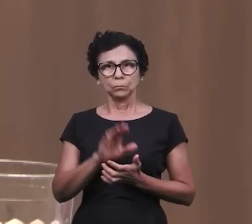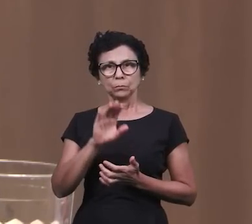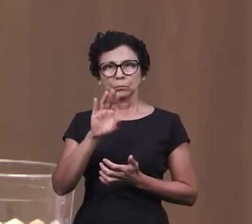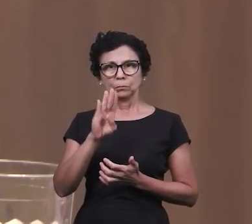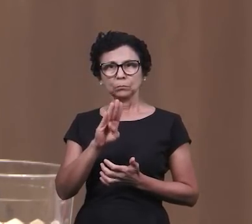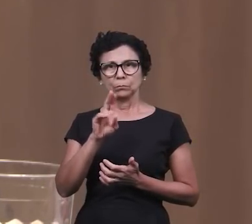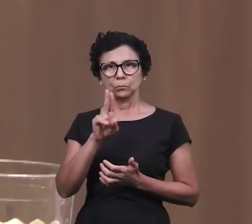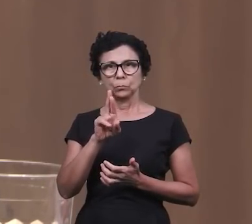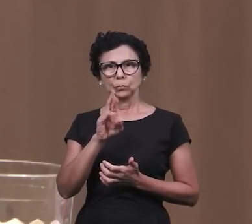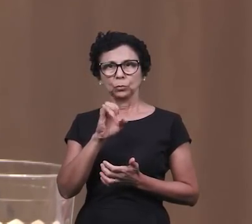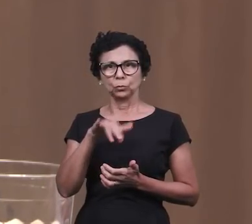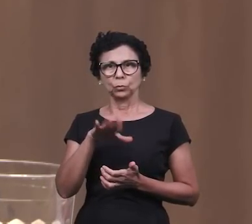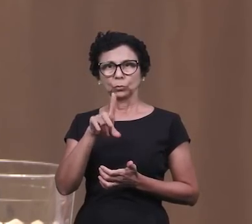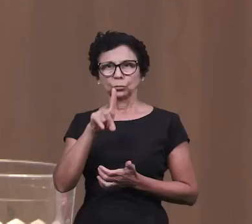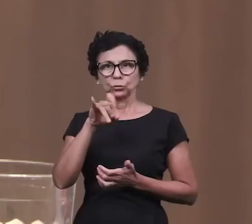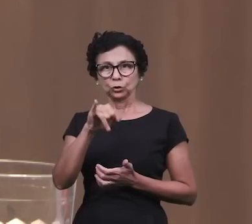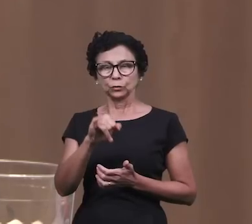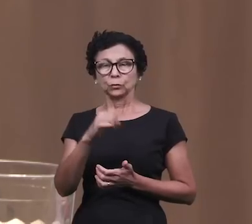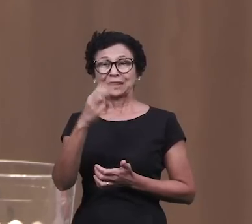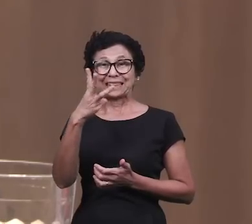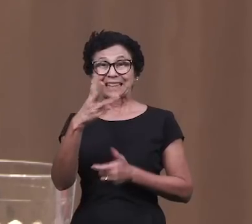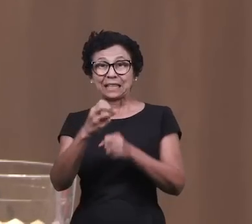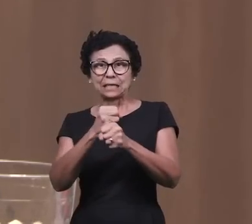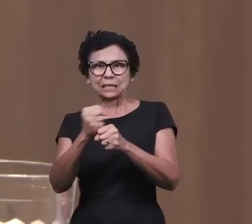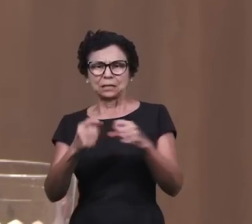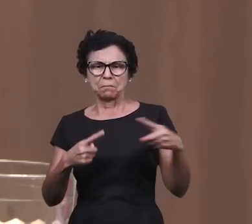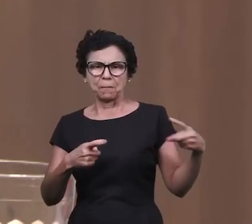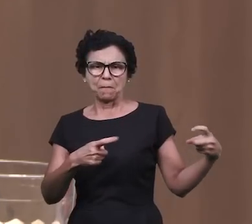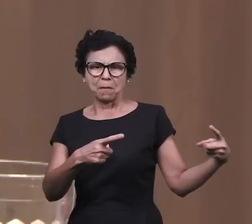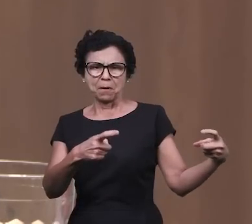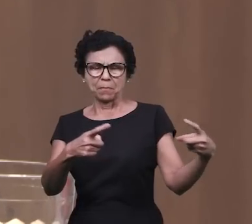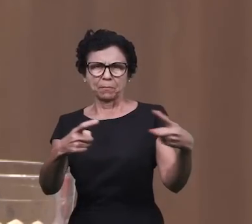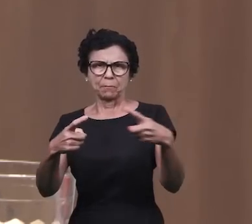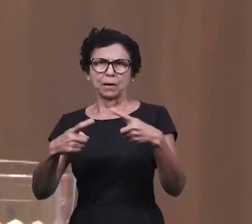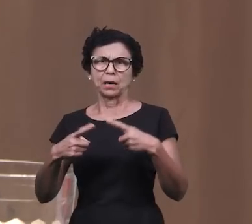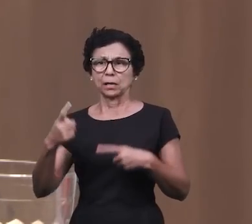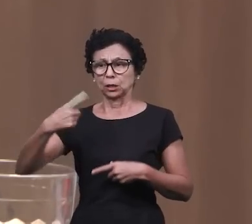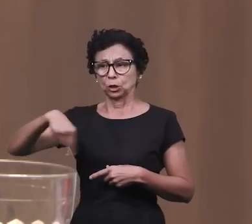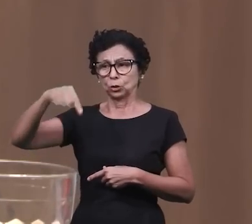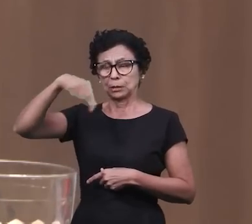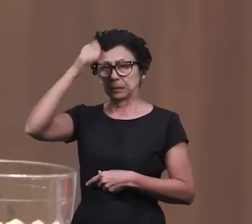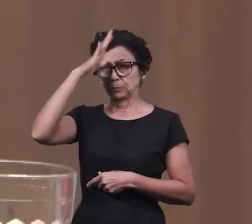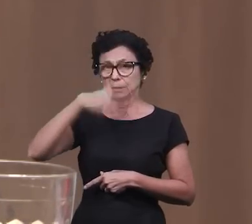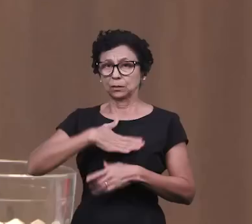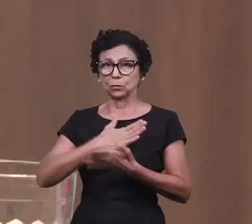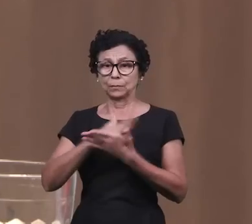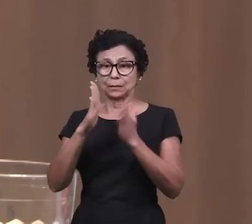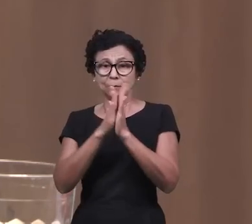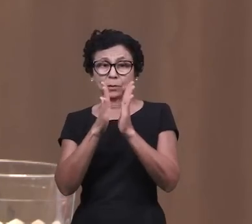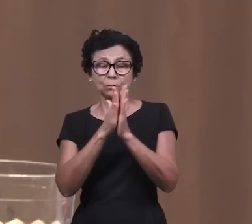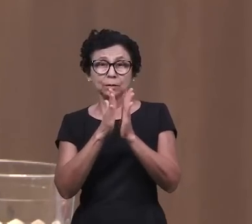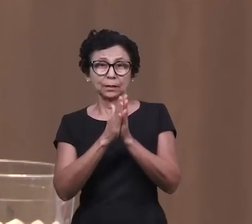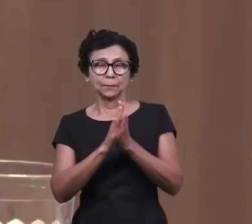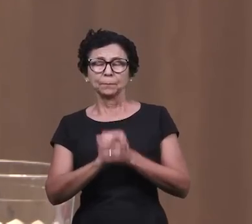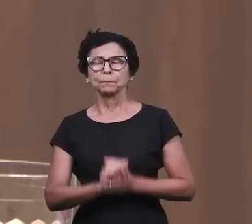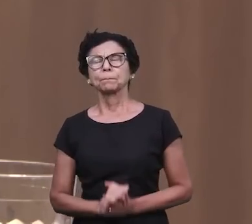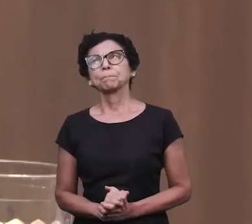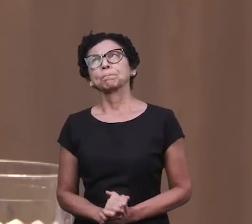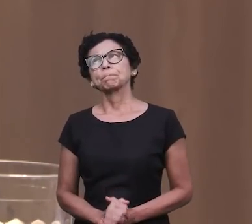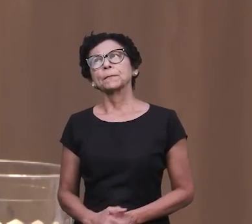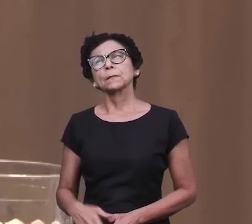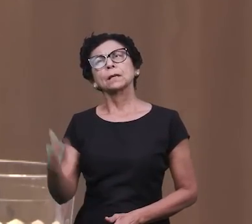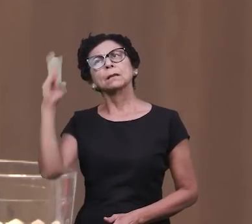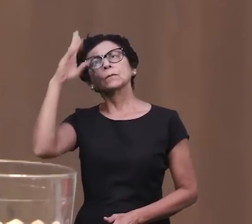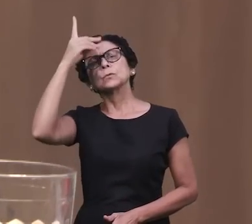anos. E nós começamos a orar por eles. Eu me lembro de um dom que o senhor deu aqui no Brasil, a respeito deles, na